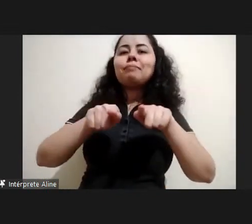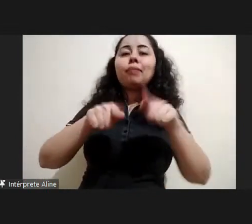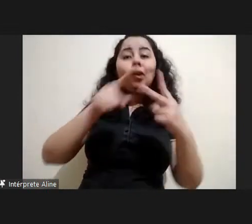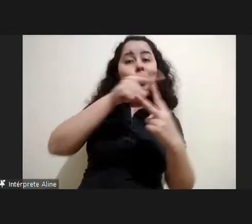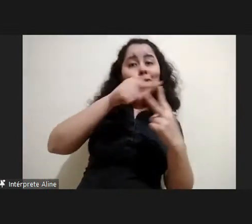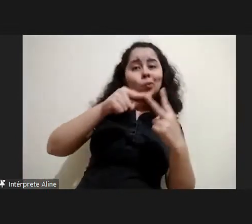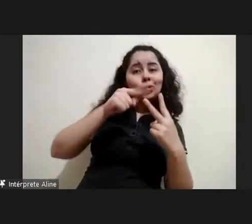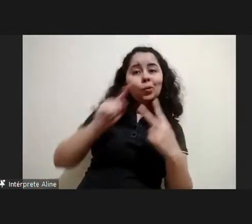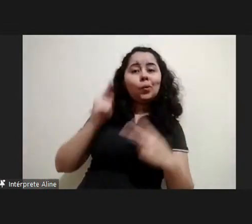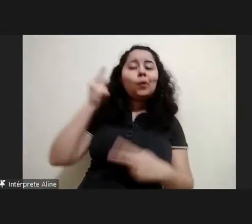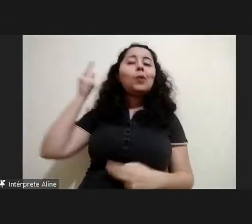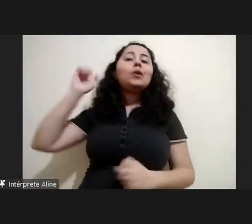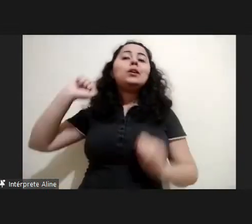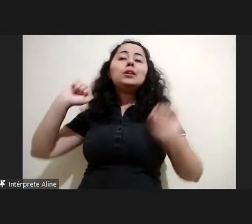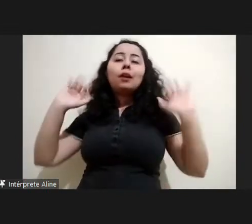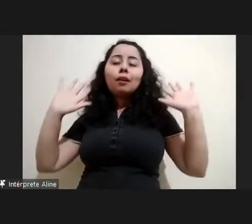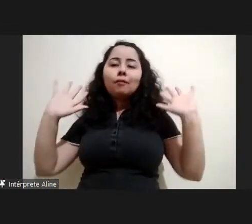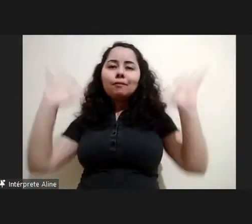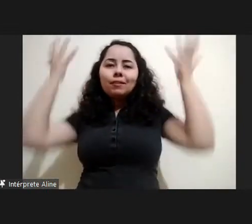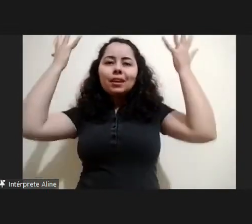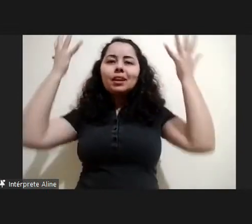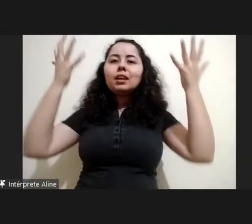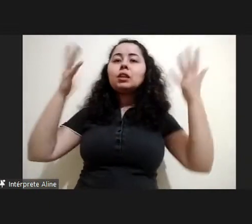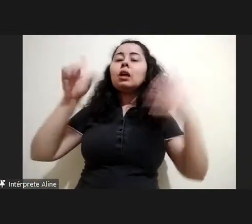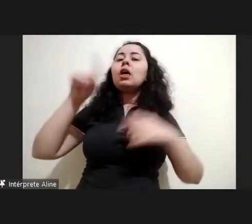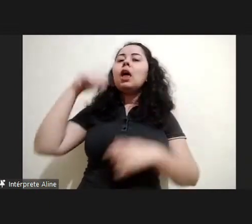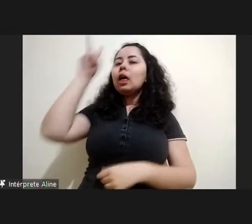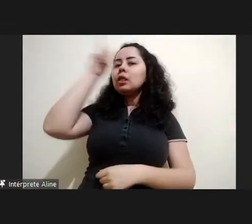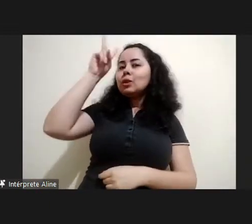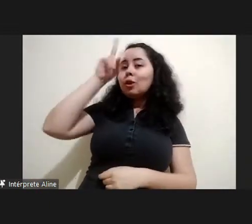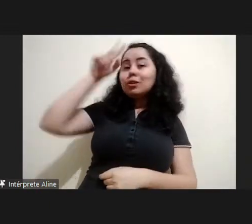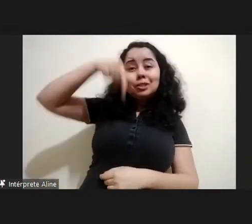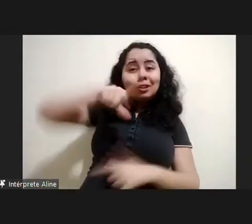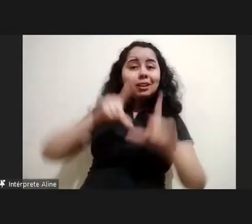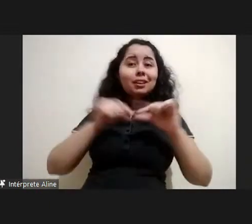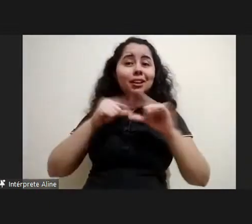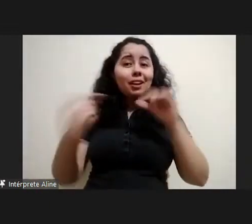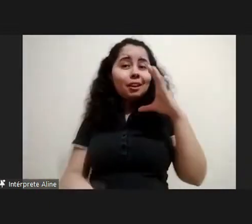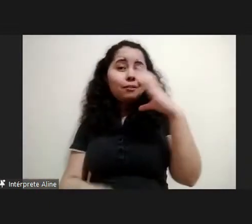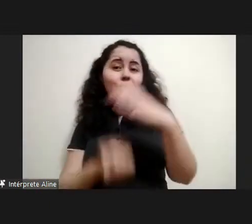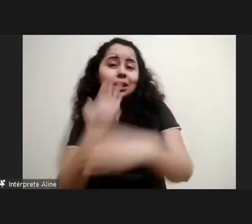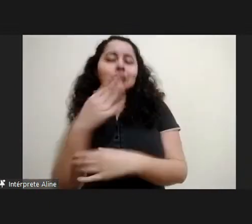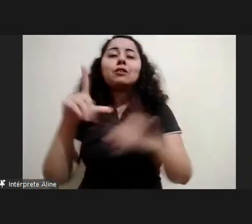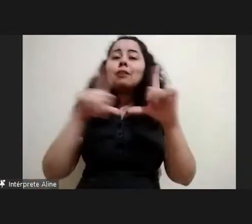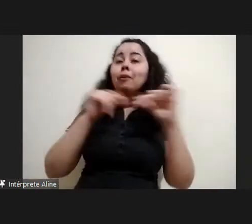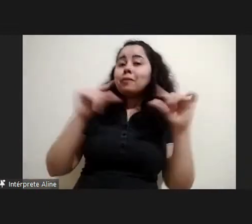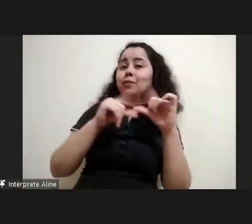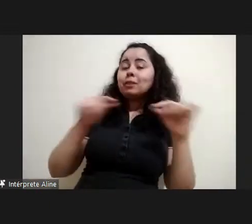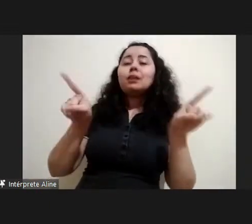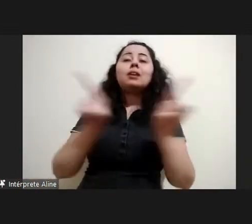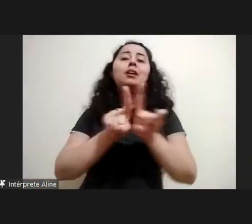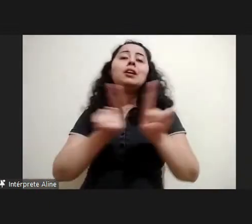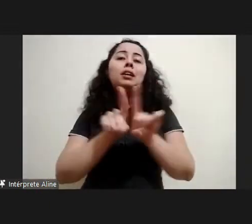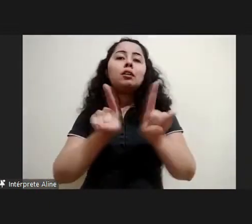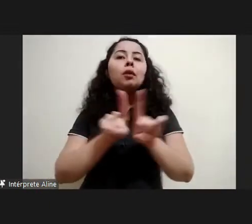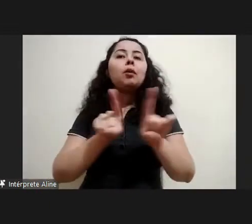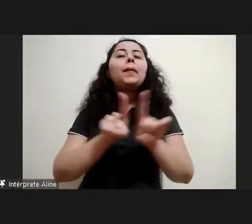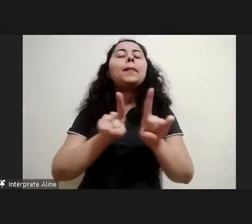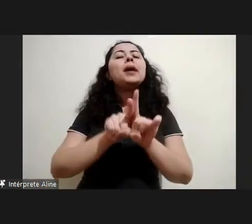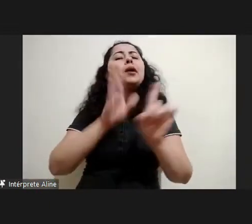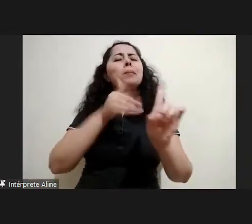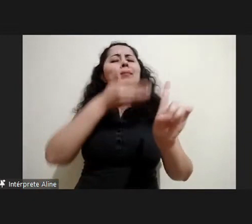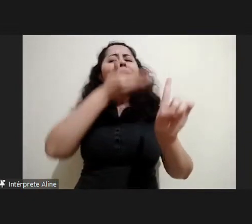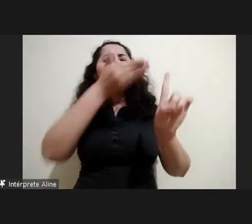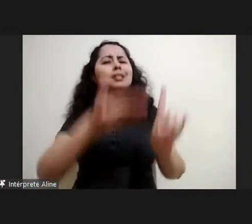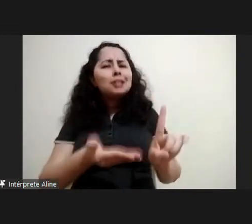nossa história, comemorar a fundação da universidade e fazer o reconhecimento a pessoas tão